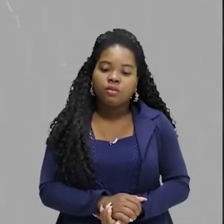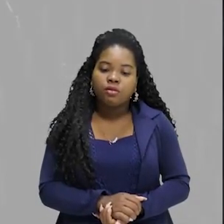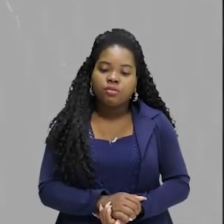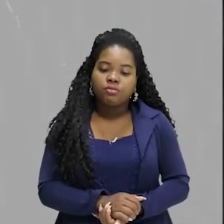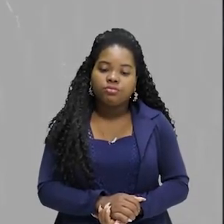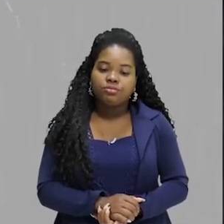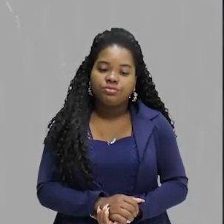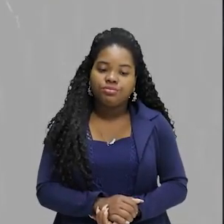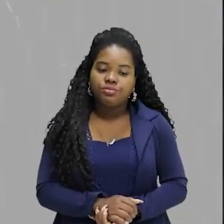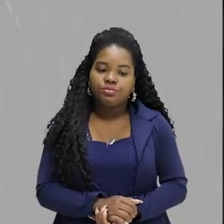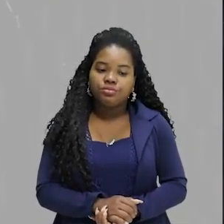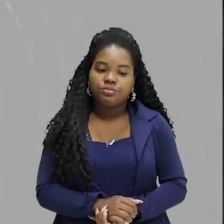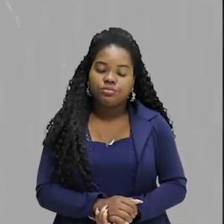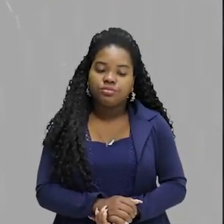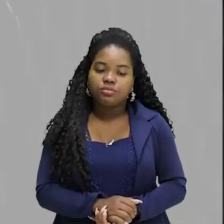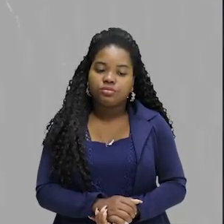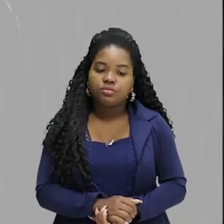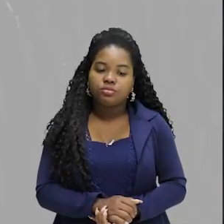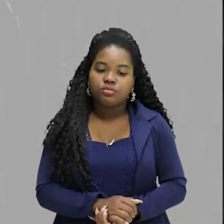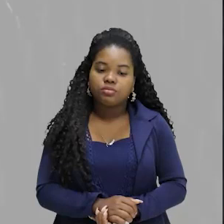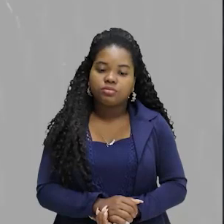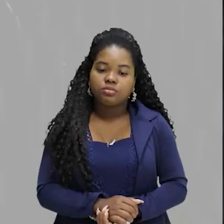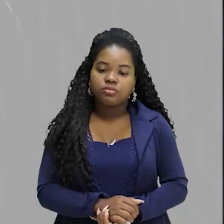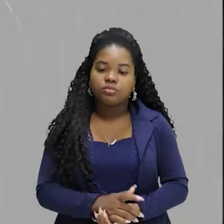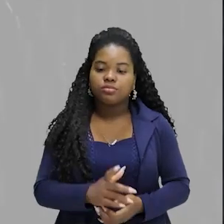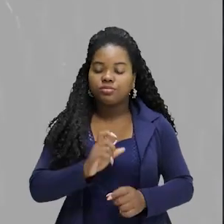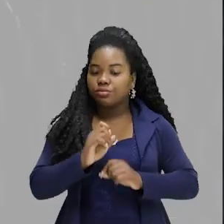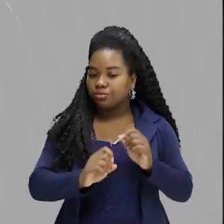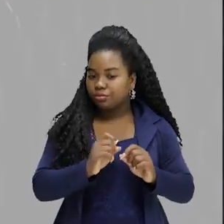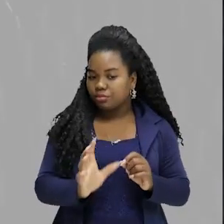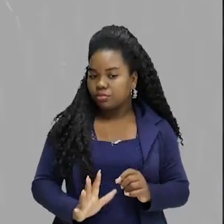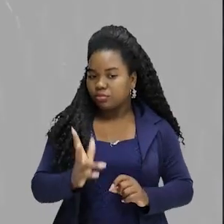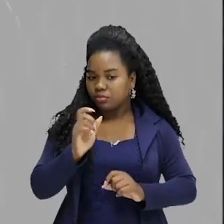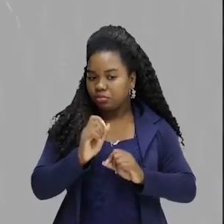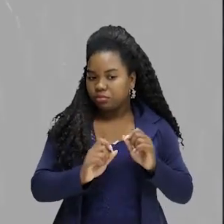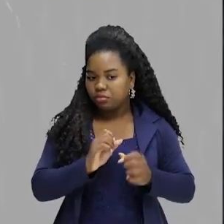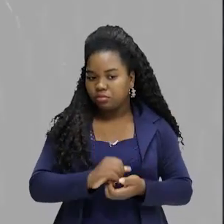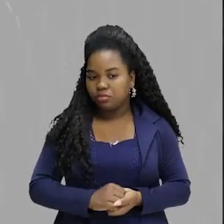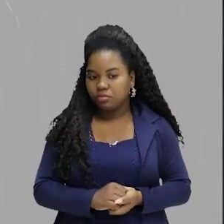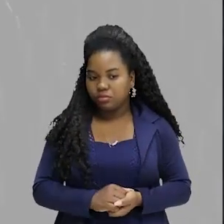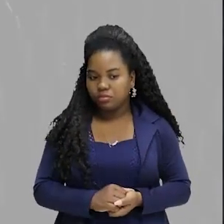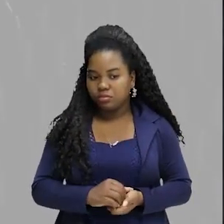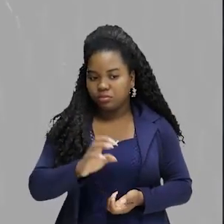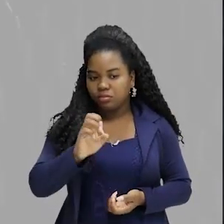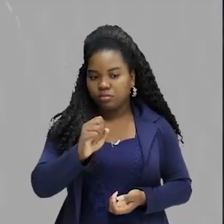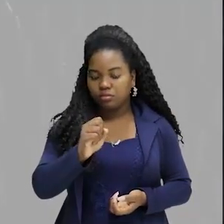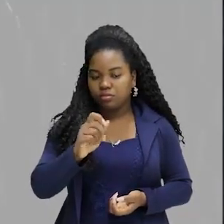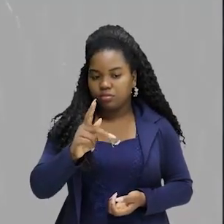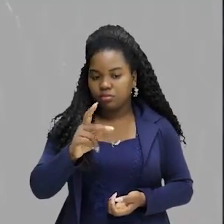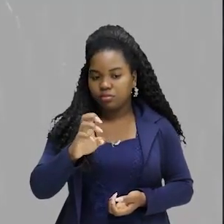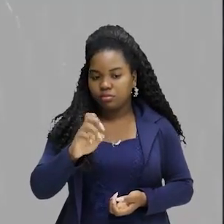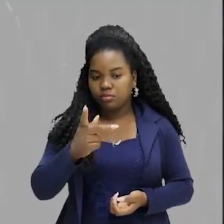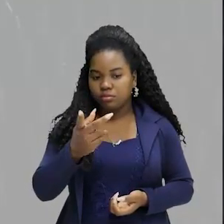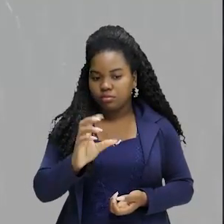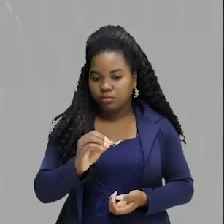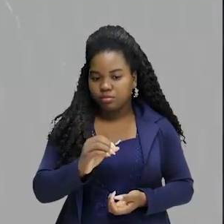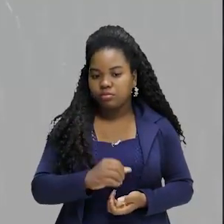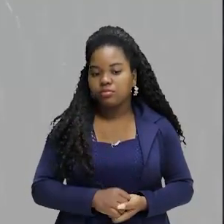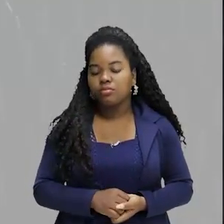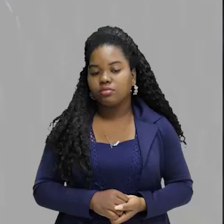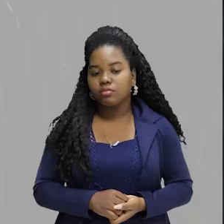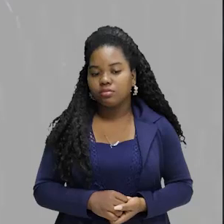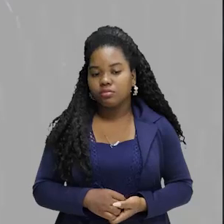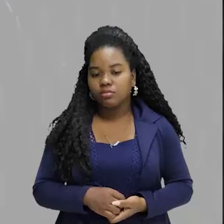prata. Então, um dos resultados seria a formação de um espelho no fundo do